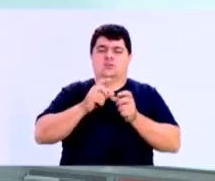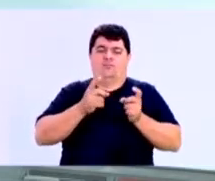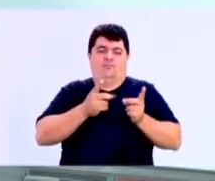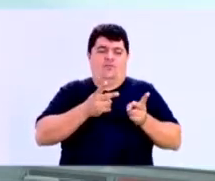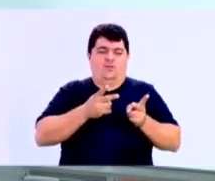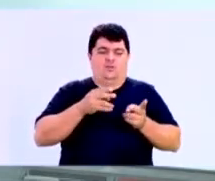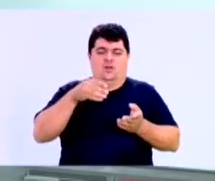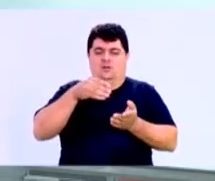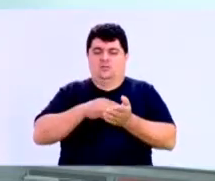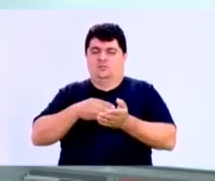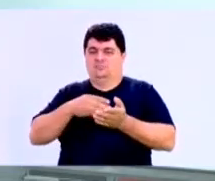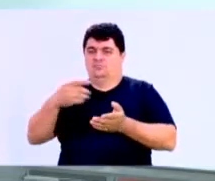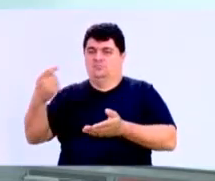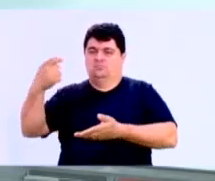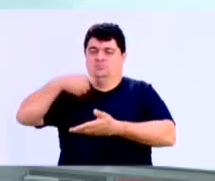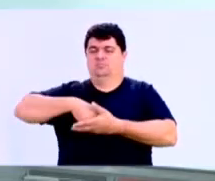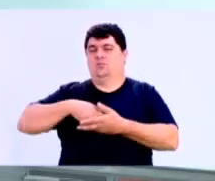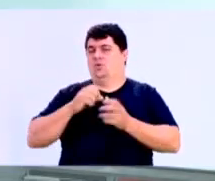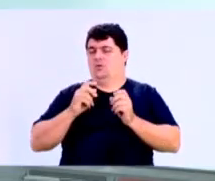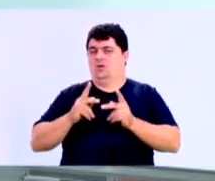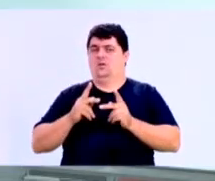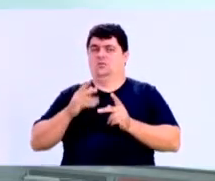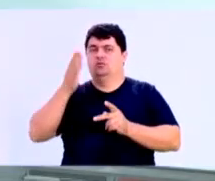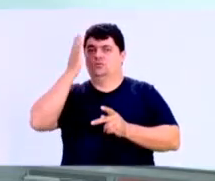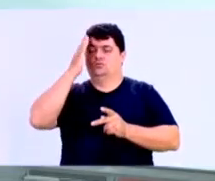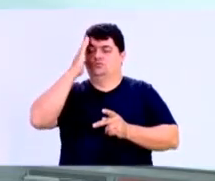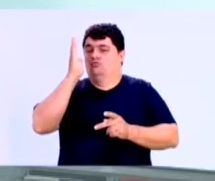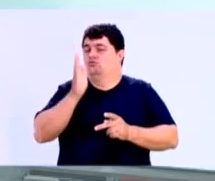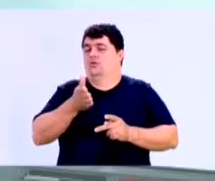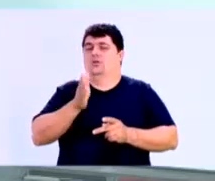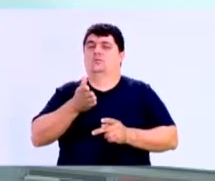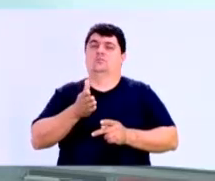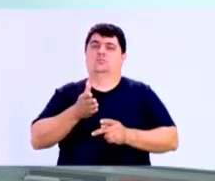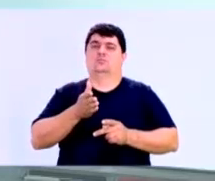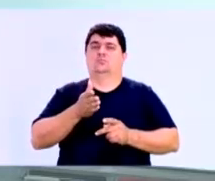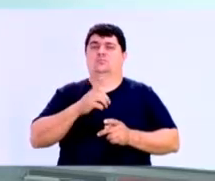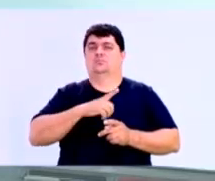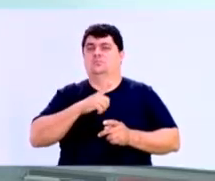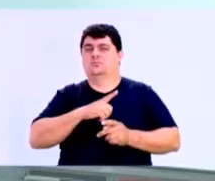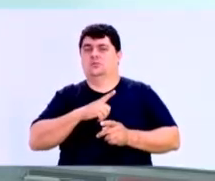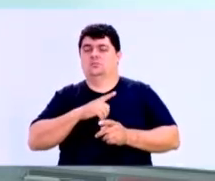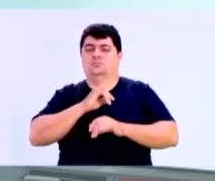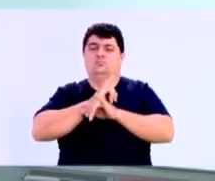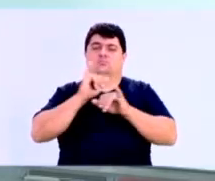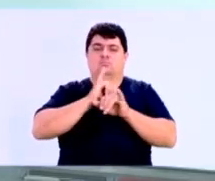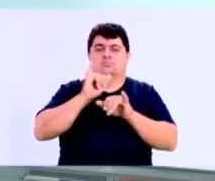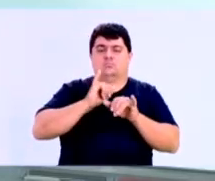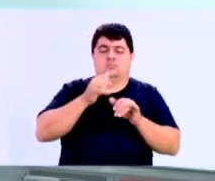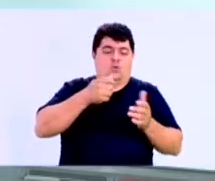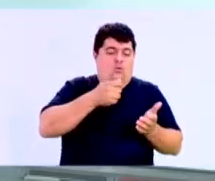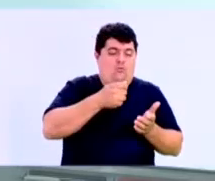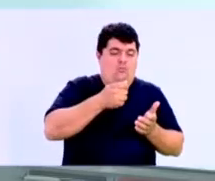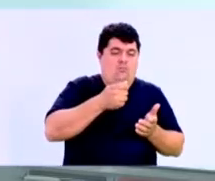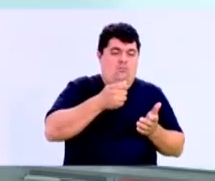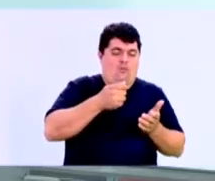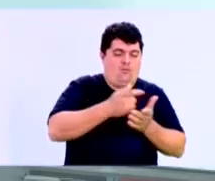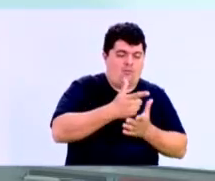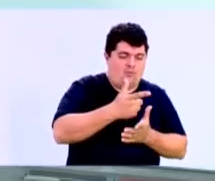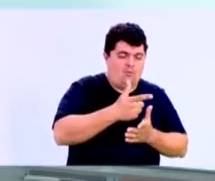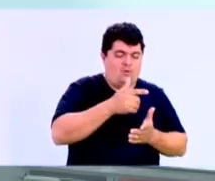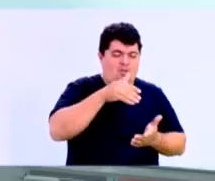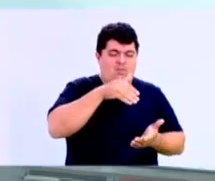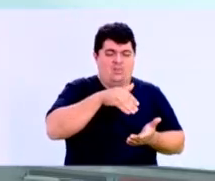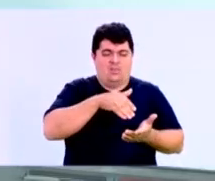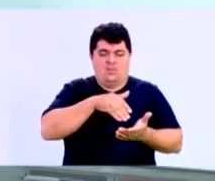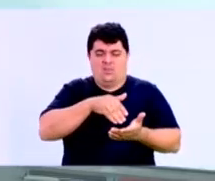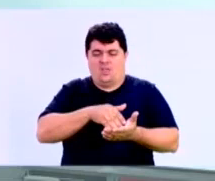até o meu recebimento. Opa, fantástico. Então eu já tenho uma primeira informação. Eu tenho informação entre o momento que eu compro a mercadoria até vender e